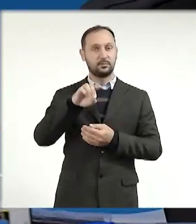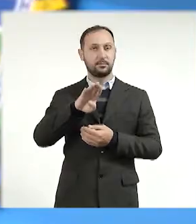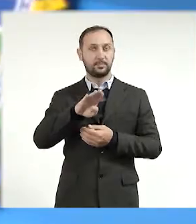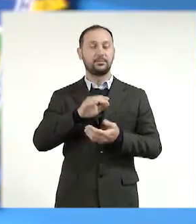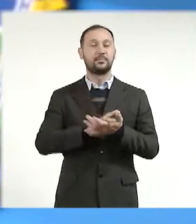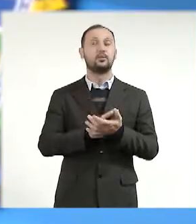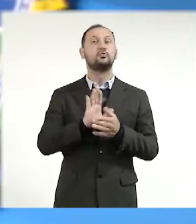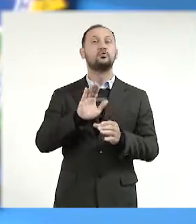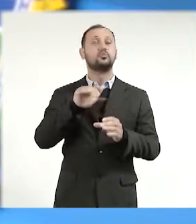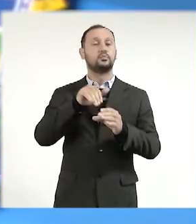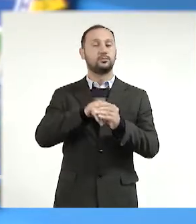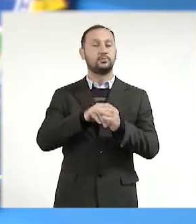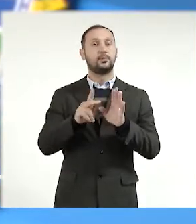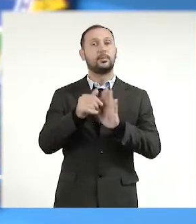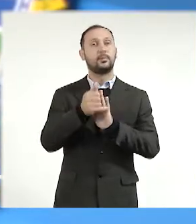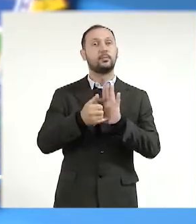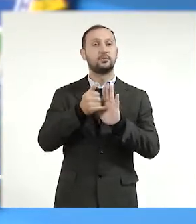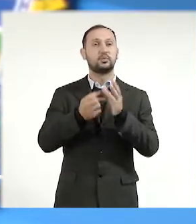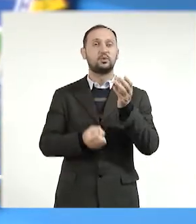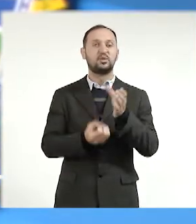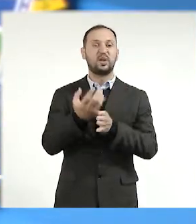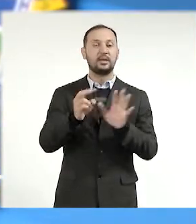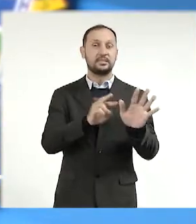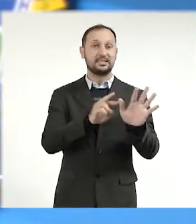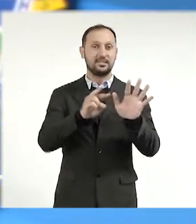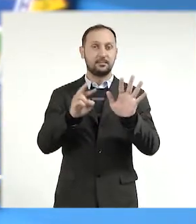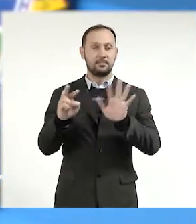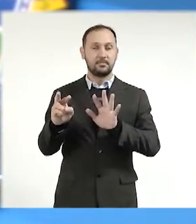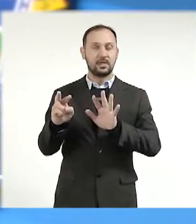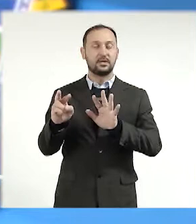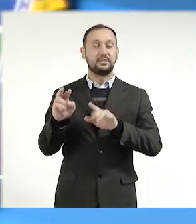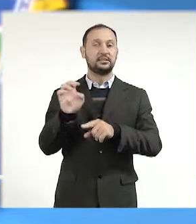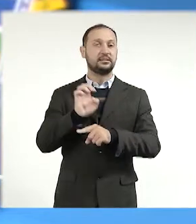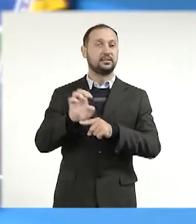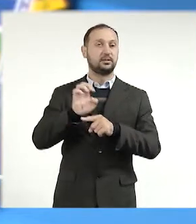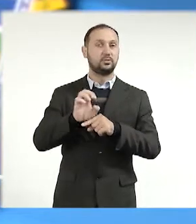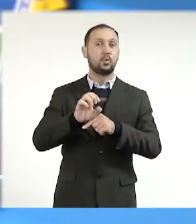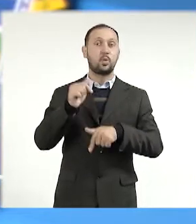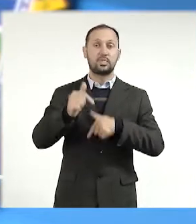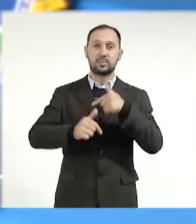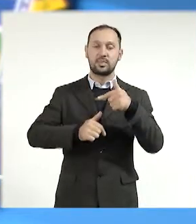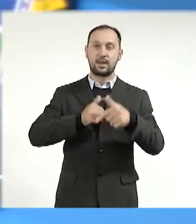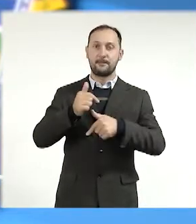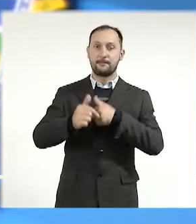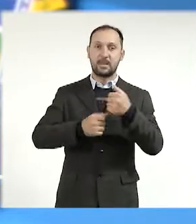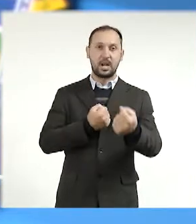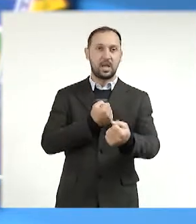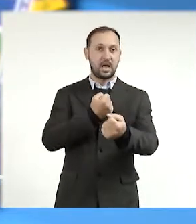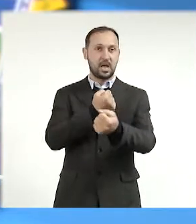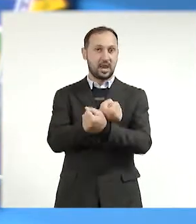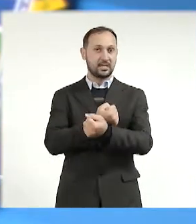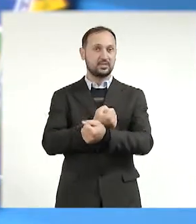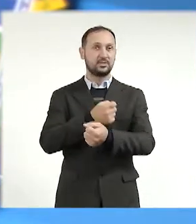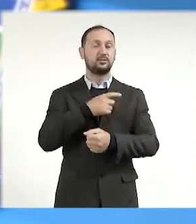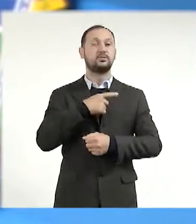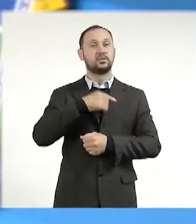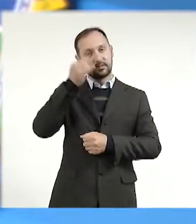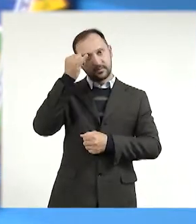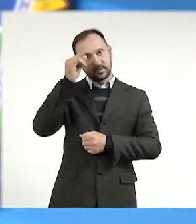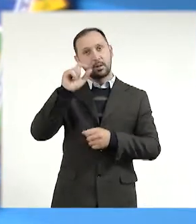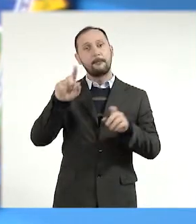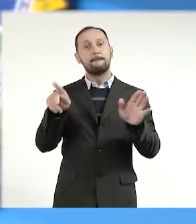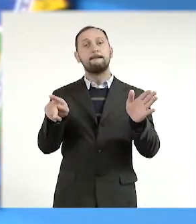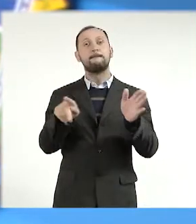MDB. Entre os projetos votados esteve o que institui a Semana Estadual de Combate ao Trabalho Escravo e